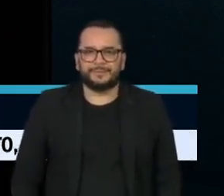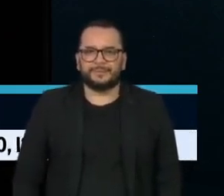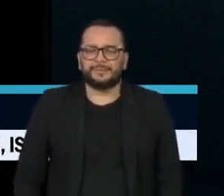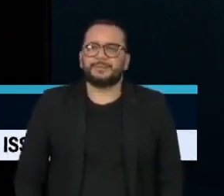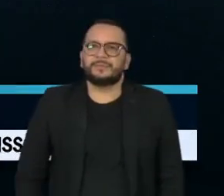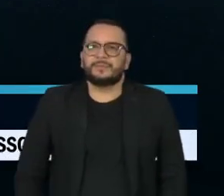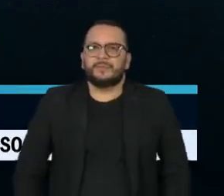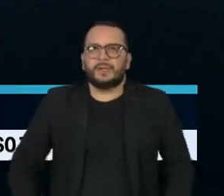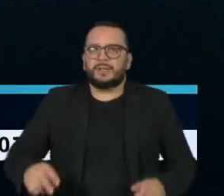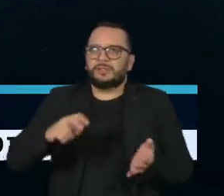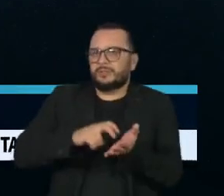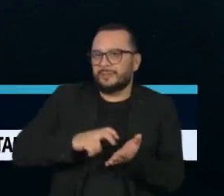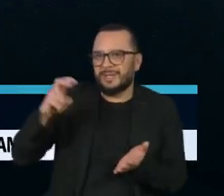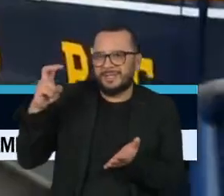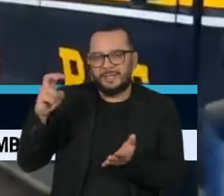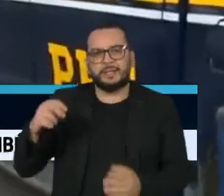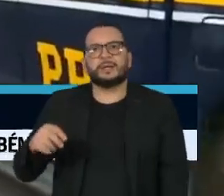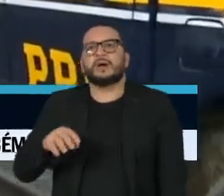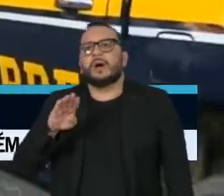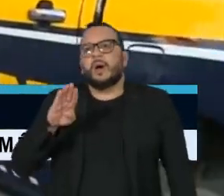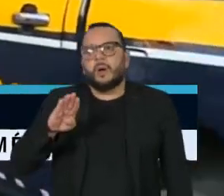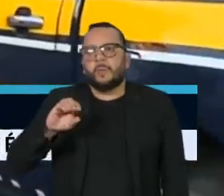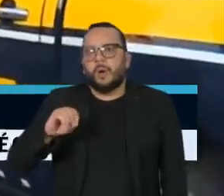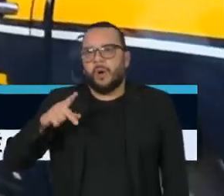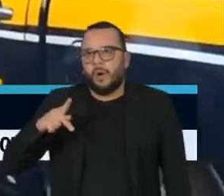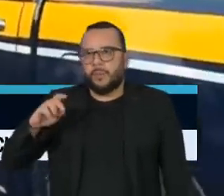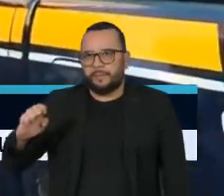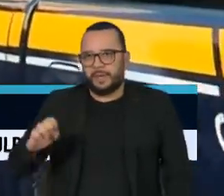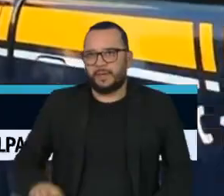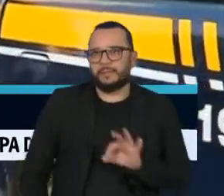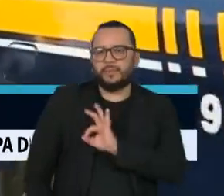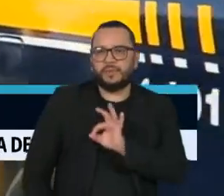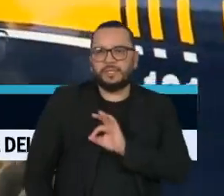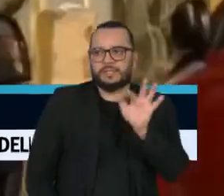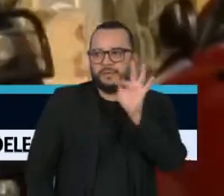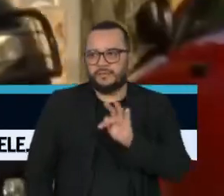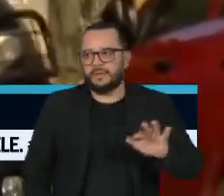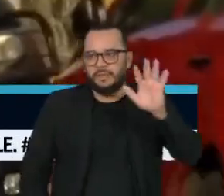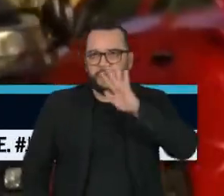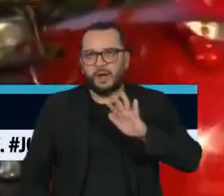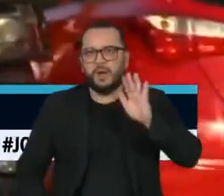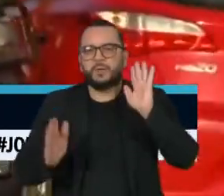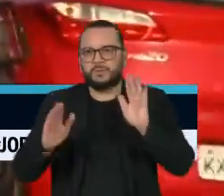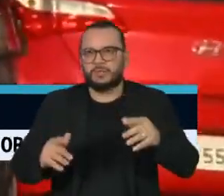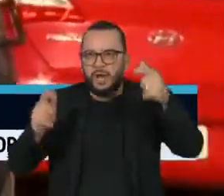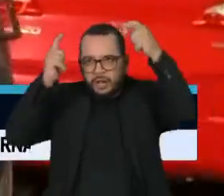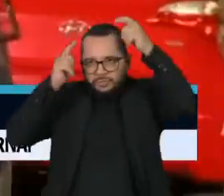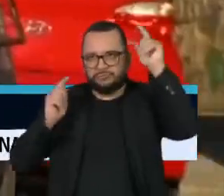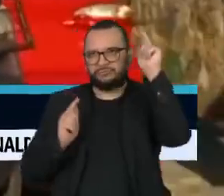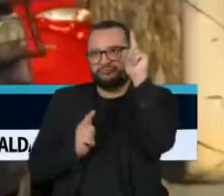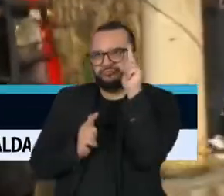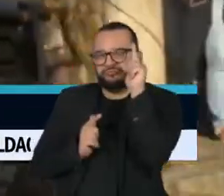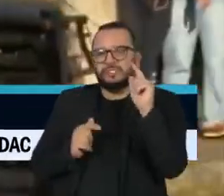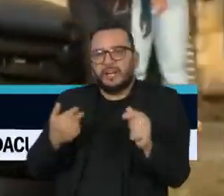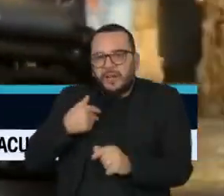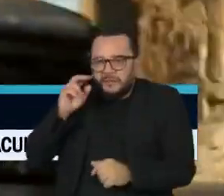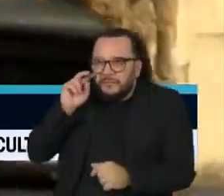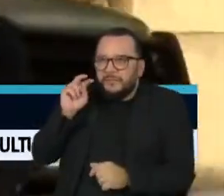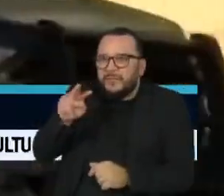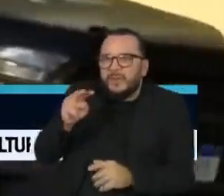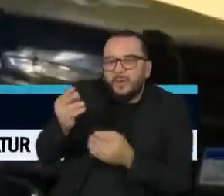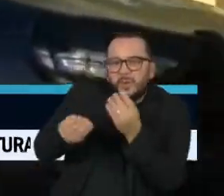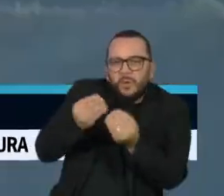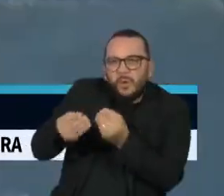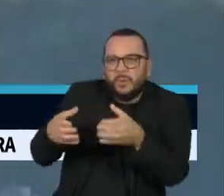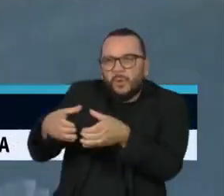No início da manhã, agentes do BOPE e da Polícia Federal foram acompanhar um suposto deslocamento de lideranças do tráfico na Vila